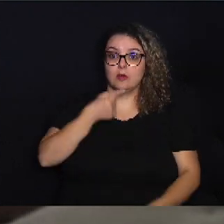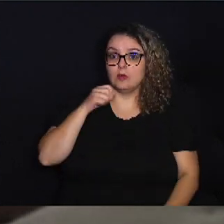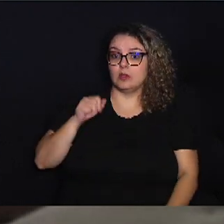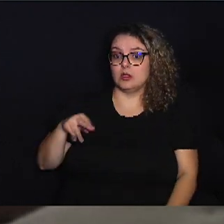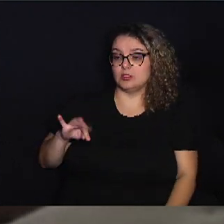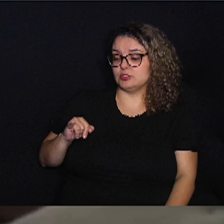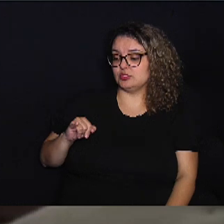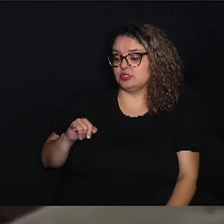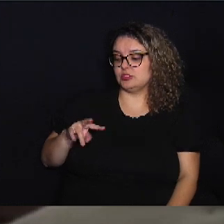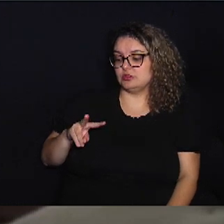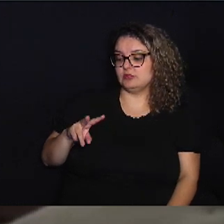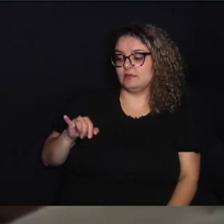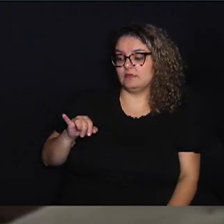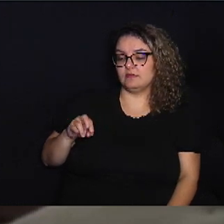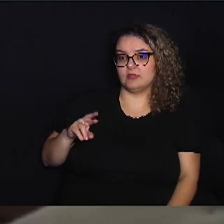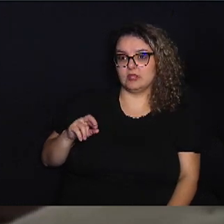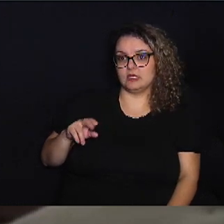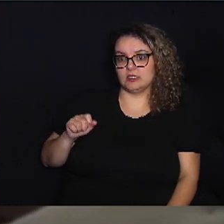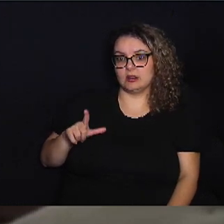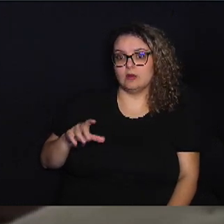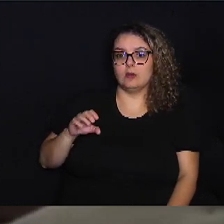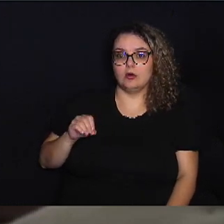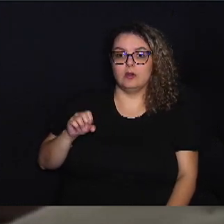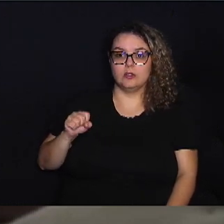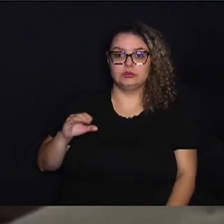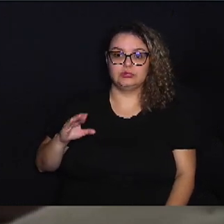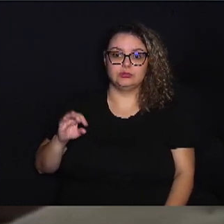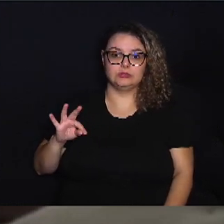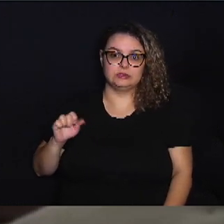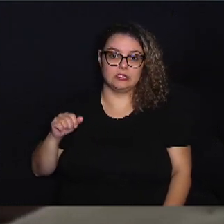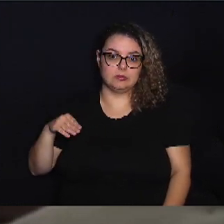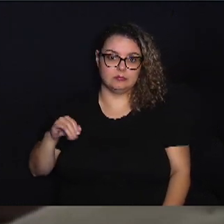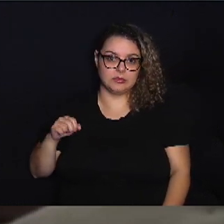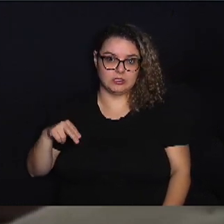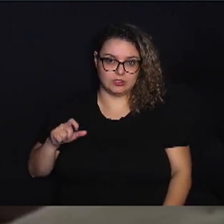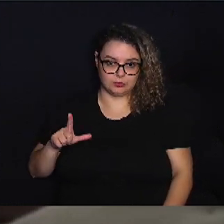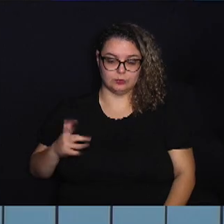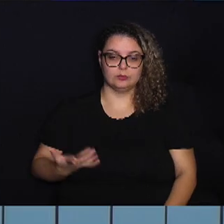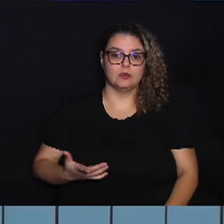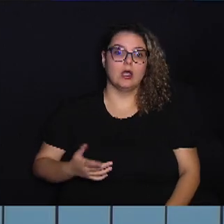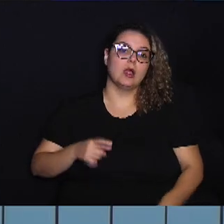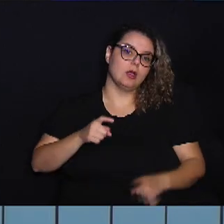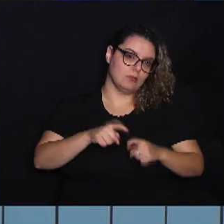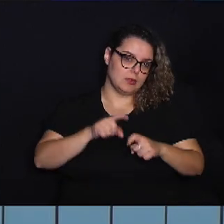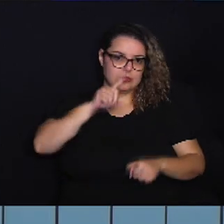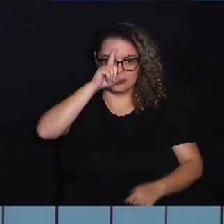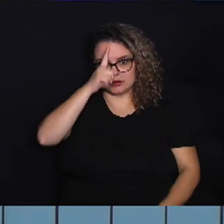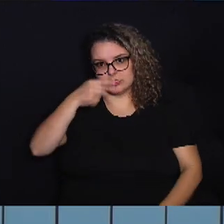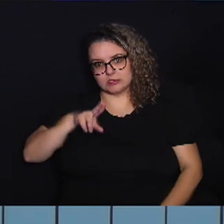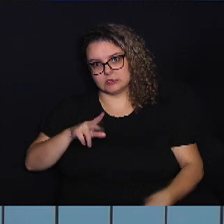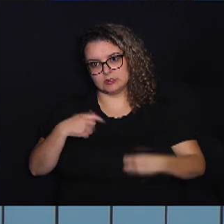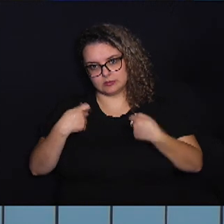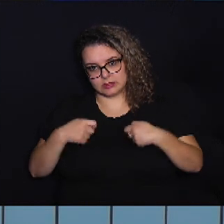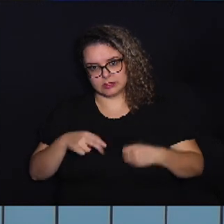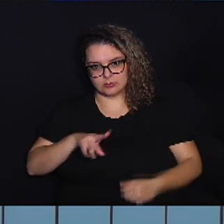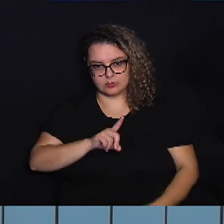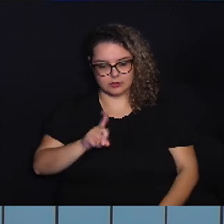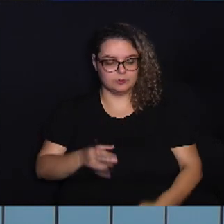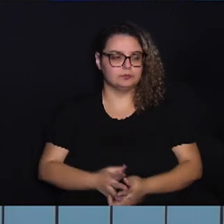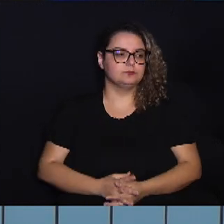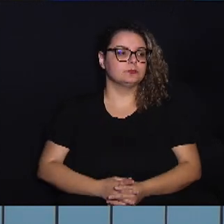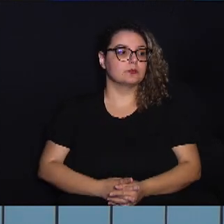como oseltamivir. Aí o médico é que vai decidir se precisa desse remédio ou não. Agora, doutora, para a gente encerrar aqui o